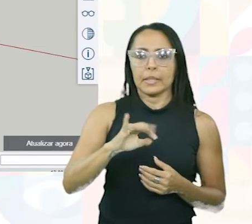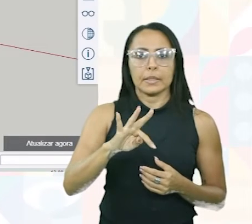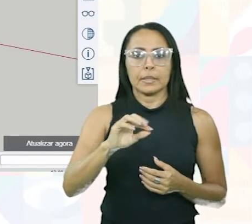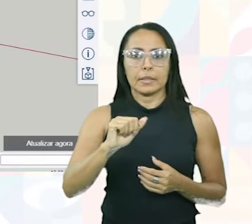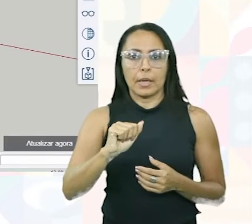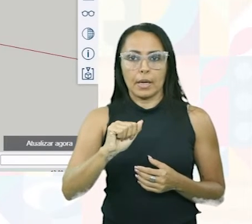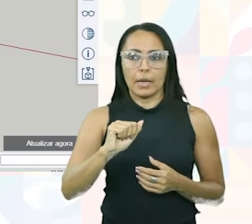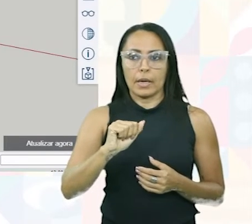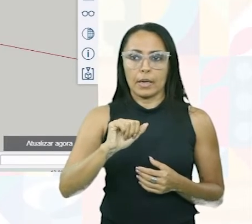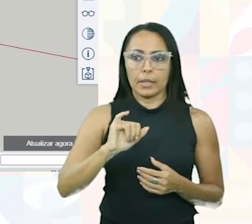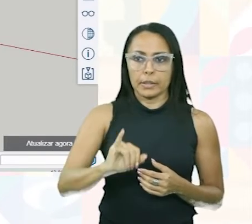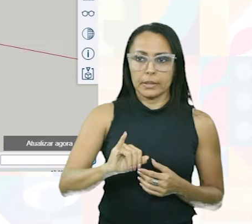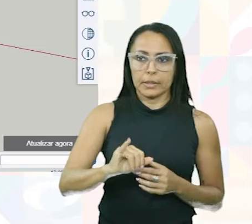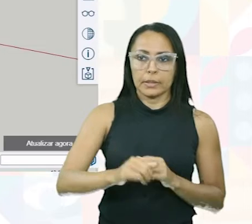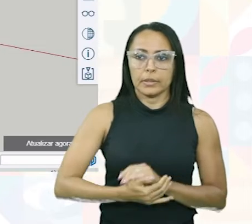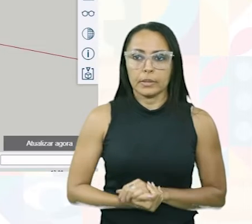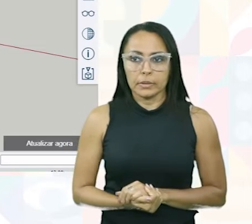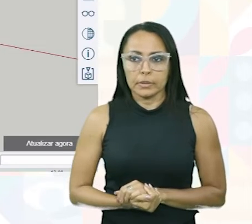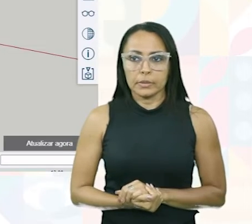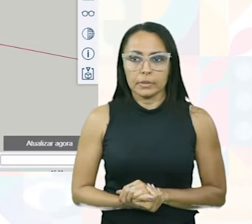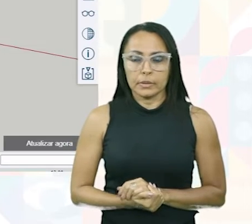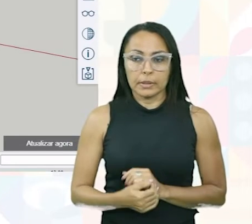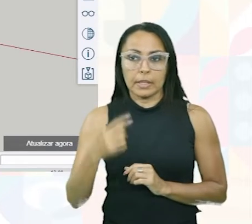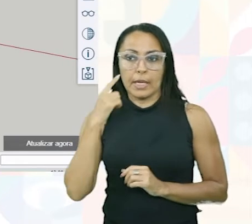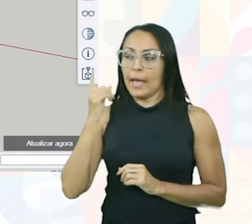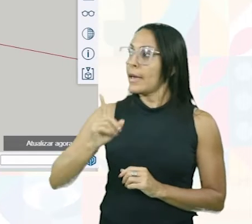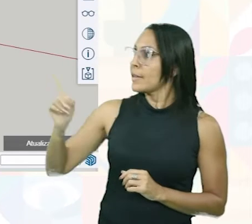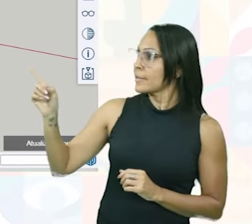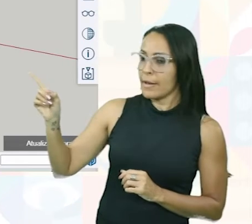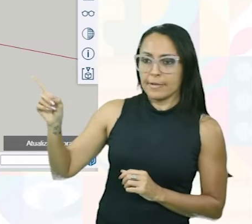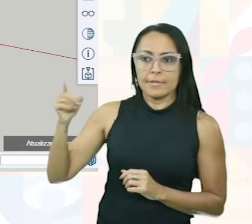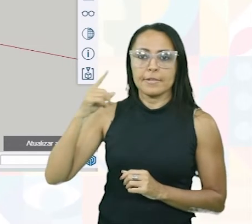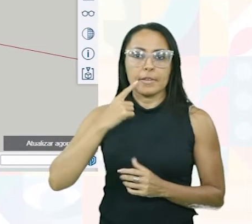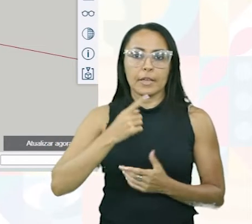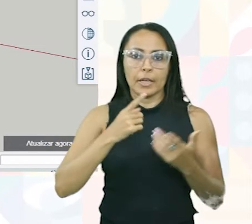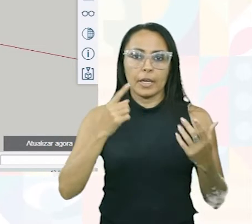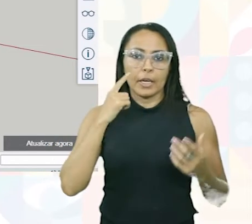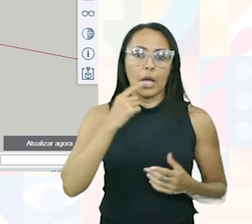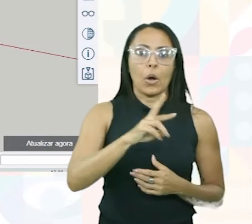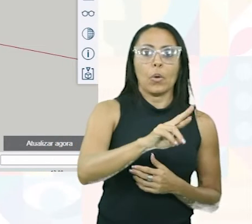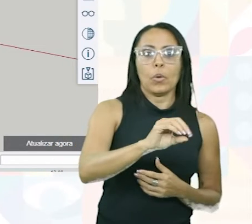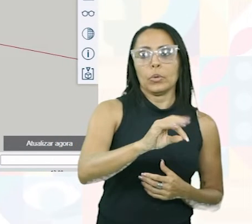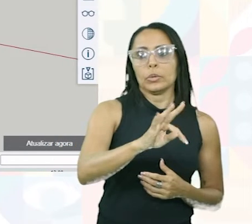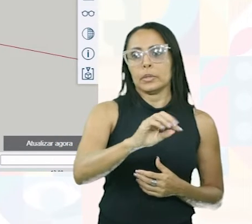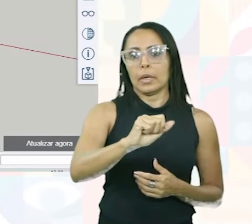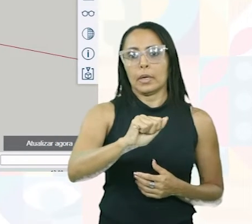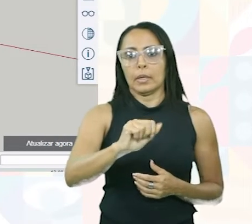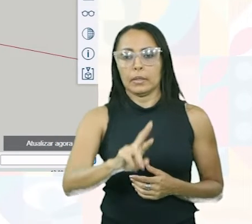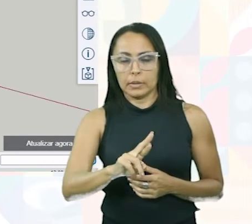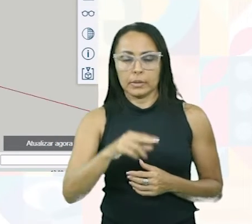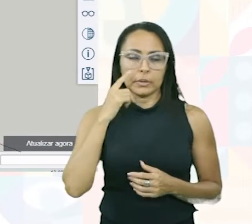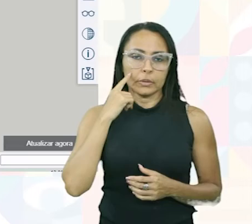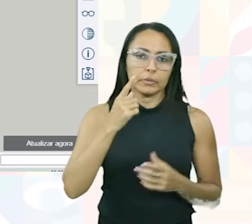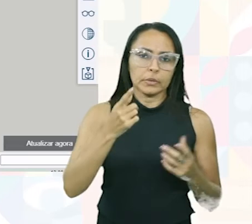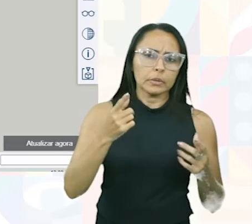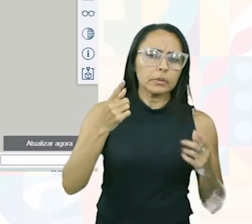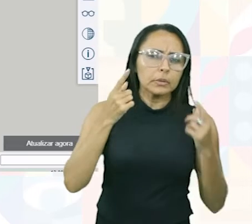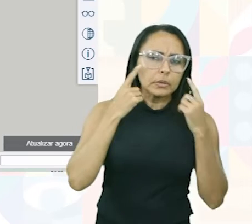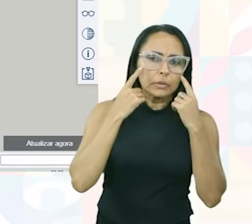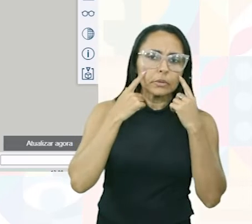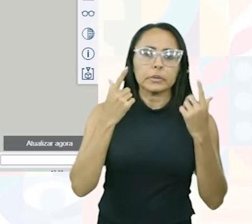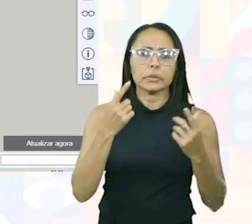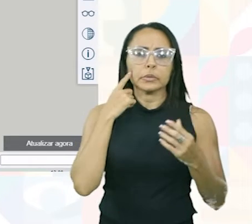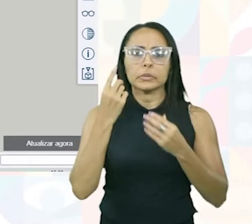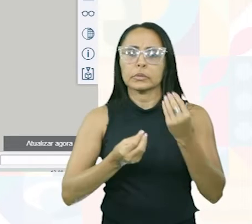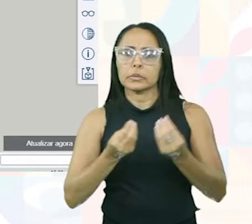essa daqui abaixo. Essa ferramenta aqui é a ferramenta rotar. Então, ó, vocês vão observar aqui como